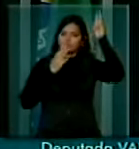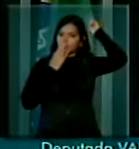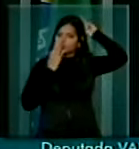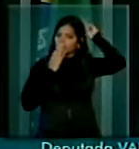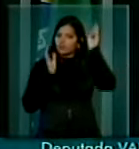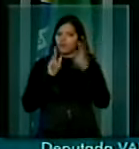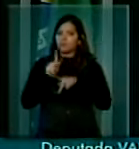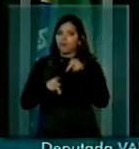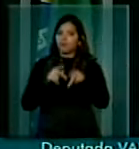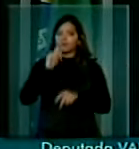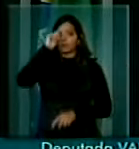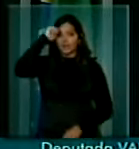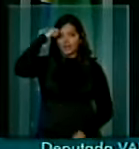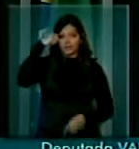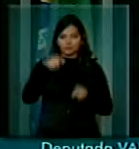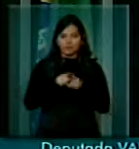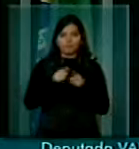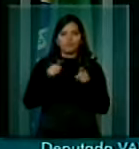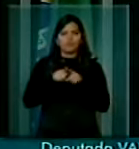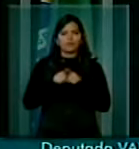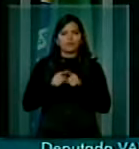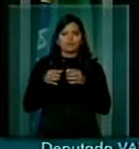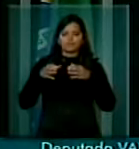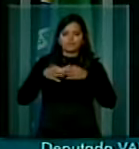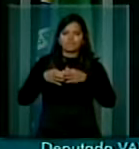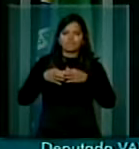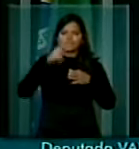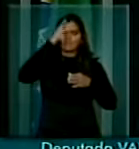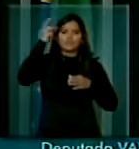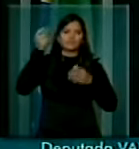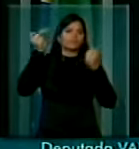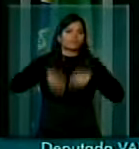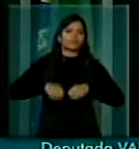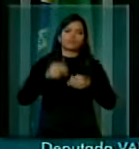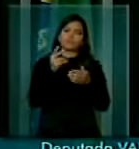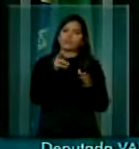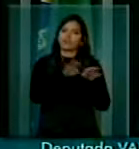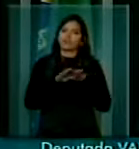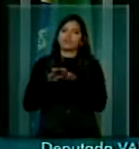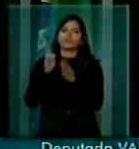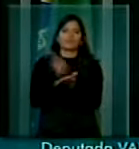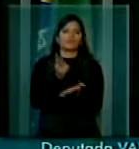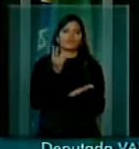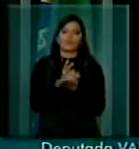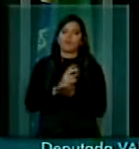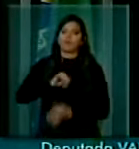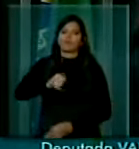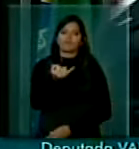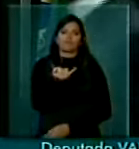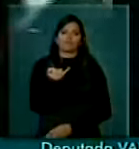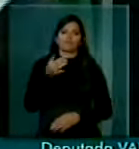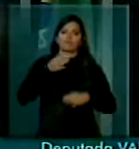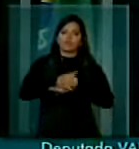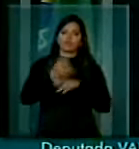e negros, que são pessoas que não têm as mesmas possibilidades, as mesmas